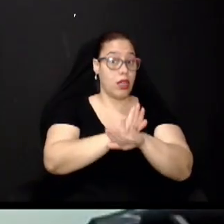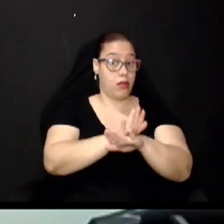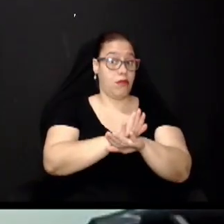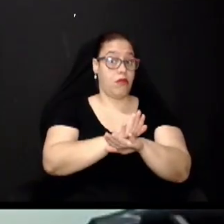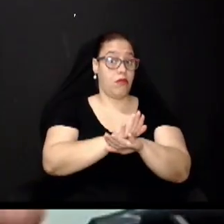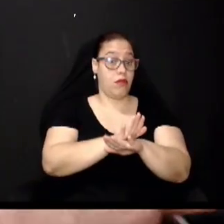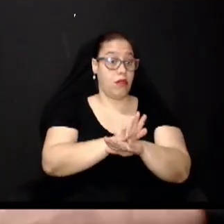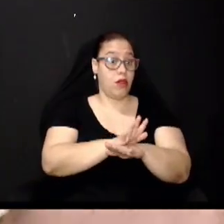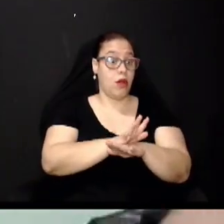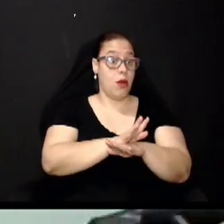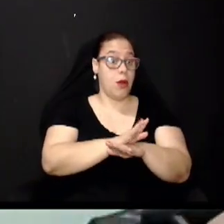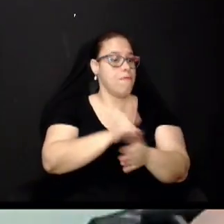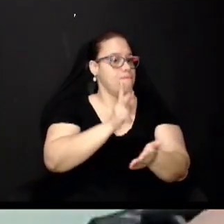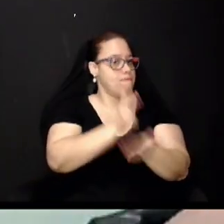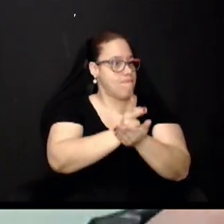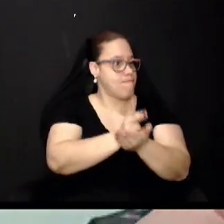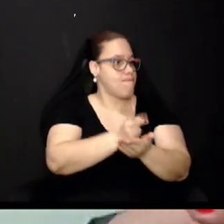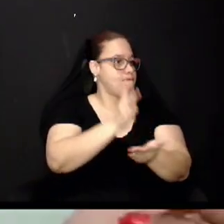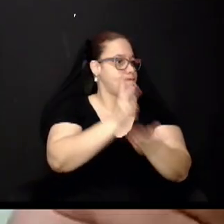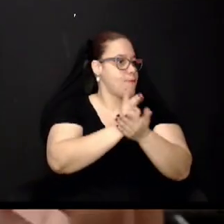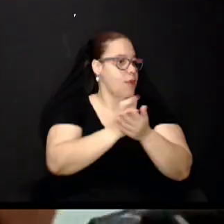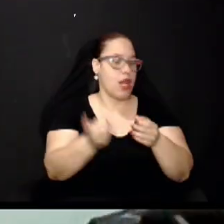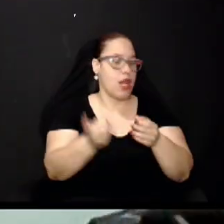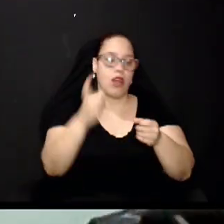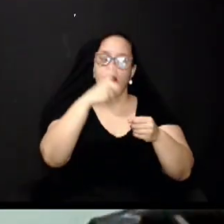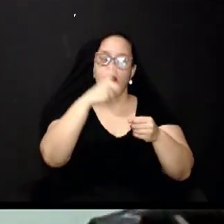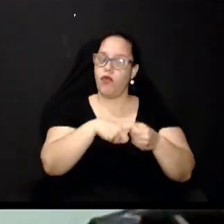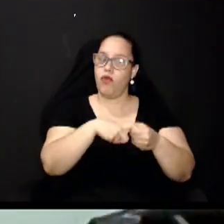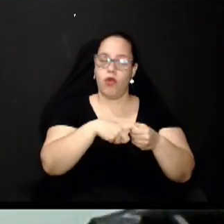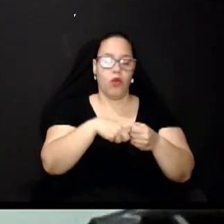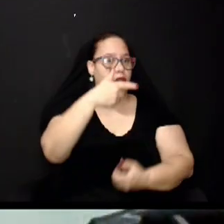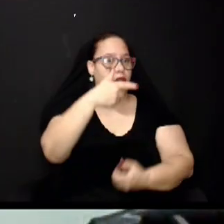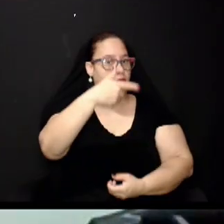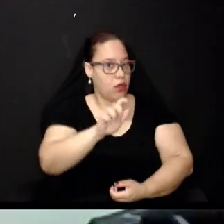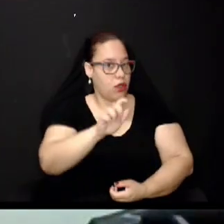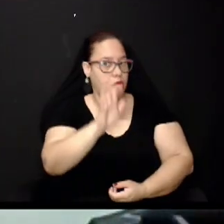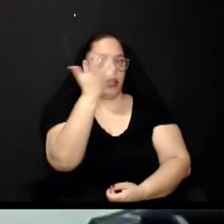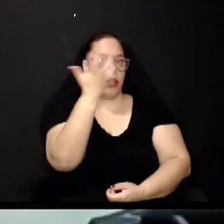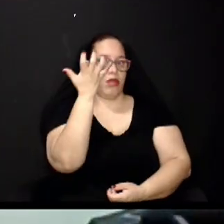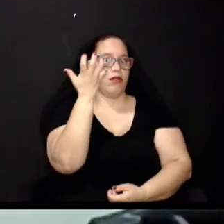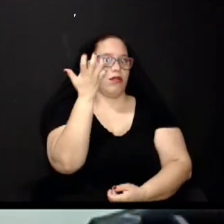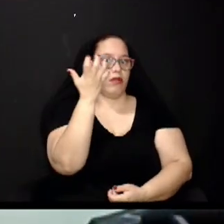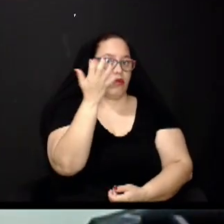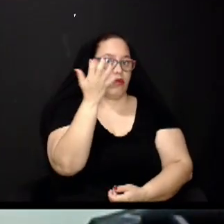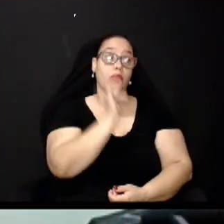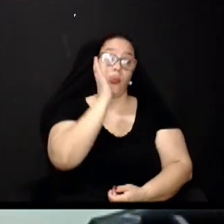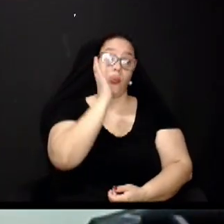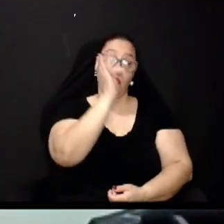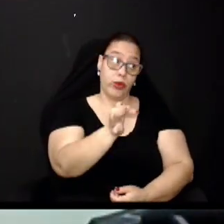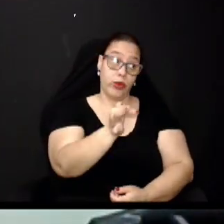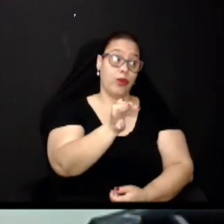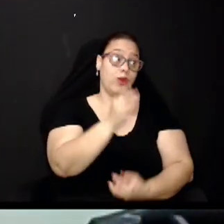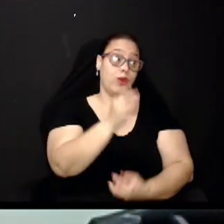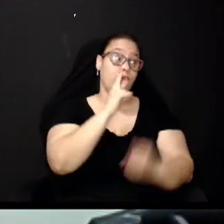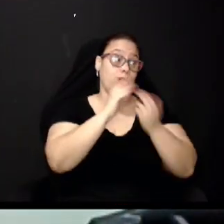sustentar isso, não voltar para esse relacionamento e não se enfiar no relacionamento abusivo. Porque nós